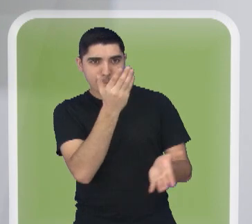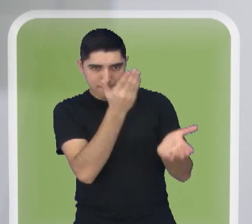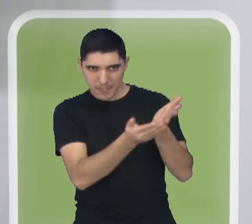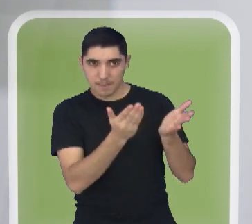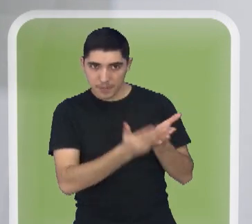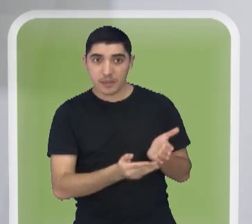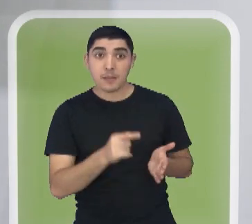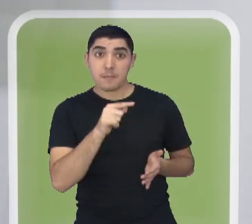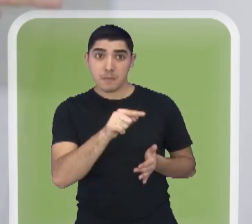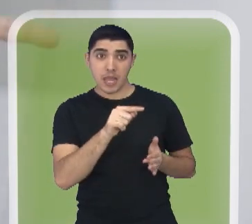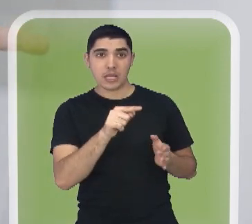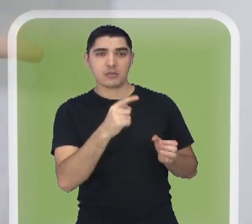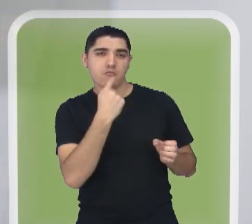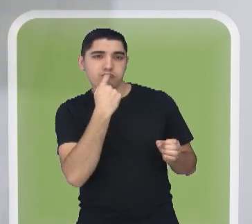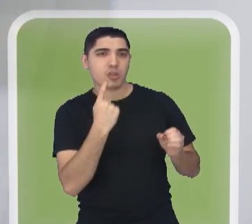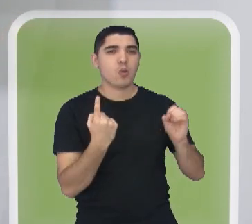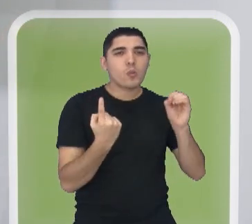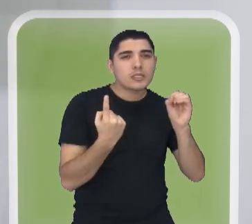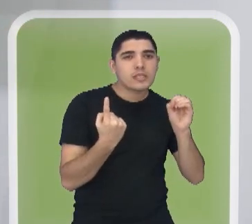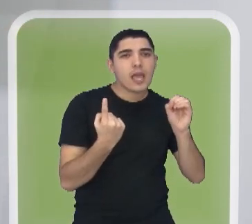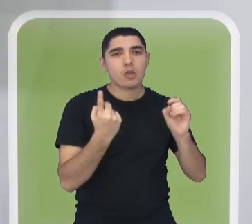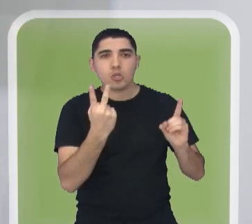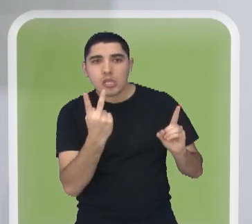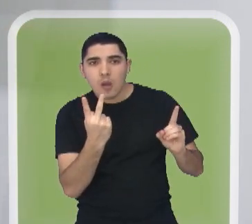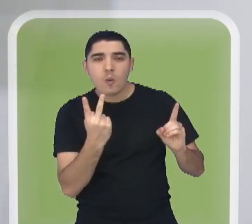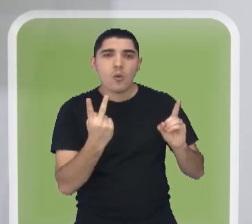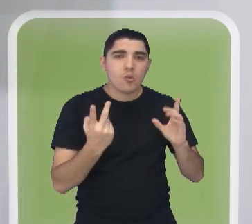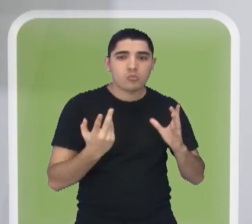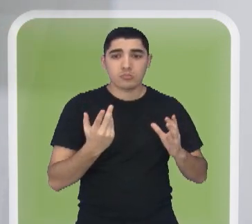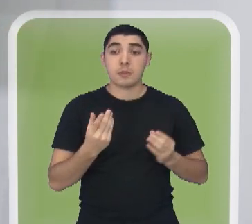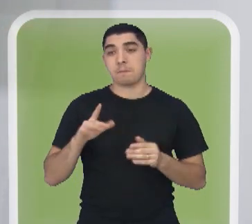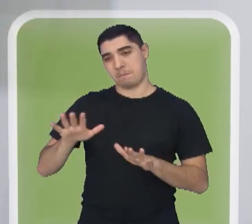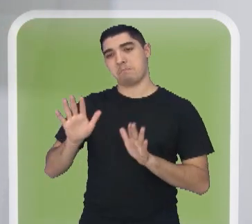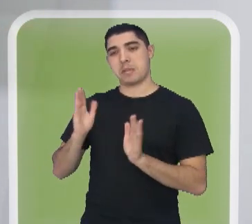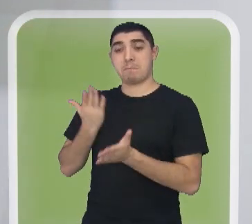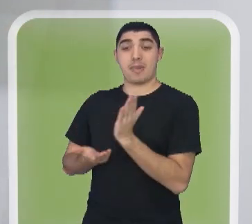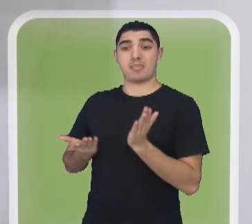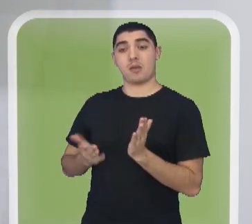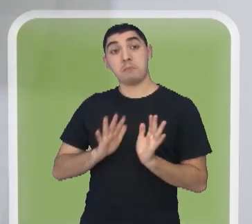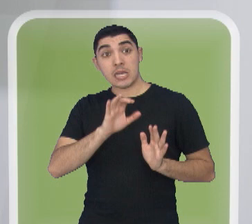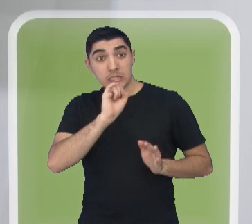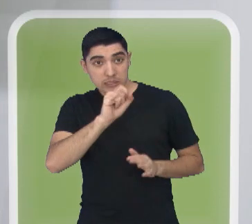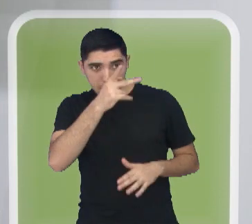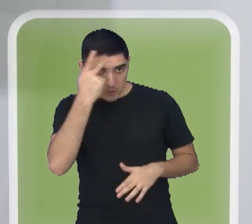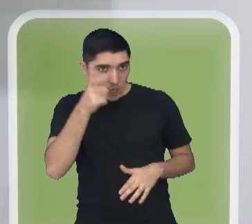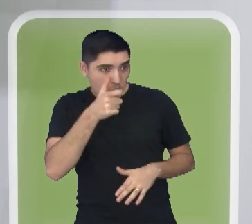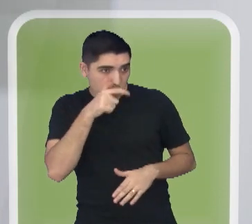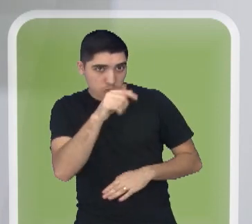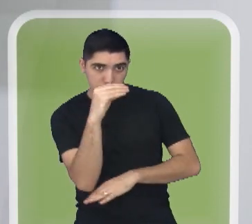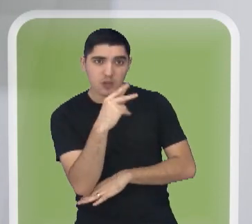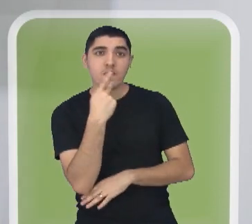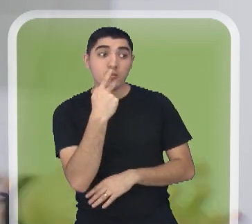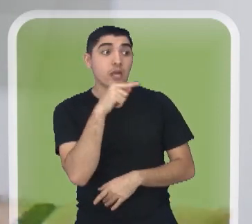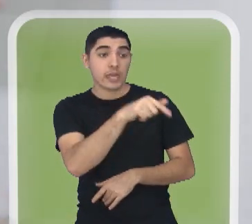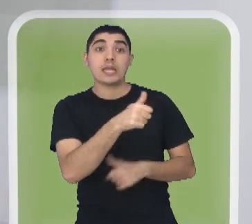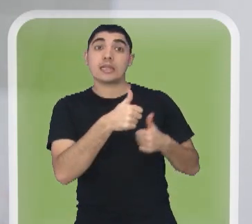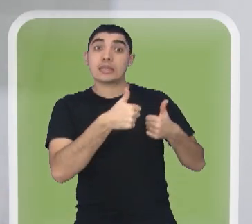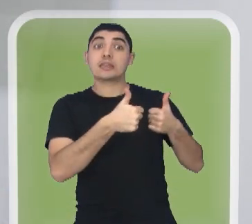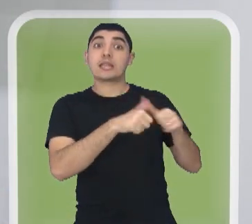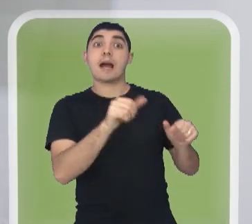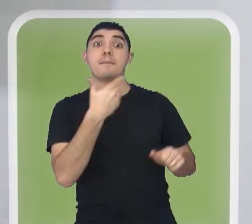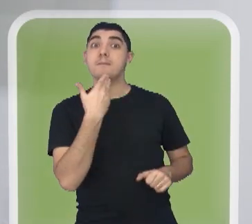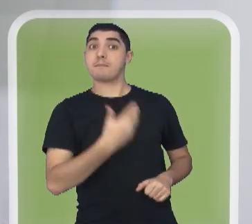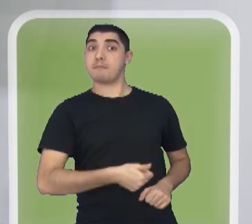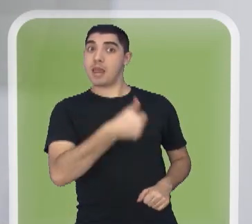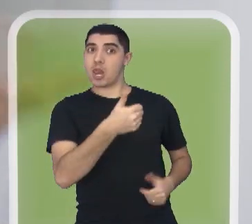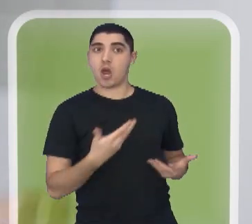ano, não foi de muito, não. Foi 1-0, 2-1, tá? Perdeu, né? Quem assistiu os jogos do Atlético Mogi falou que o time tá muito melhor do que anos antes,